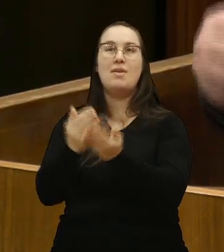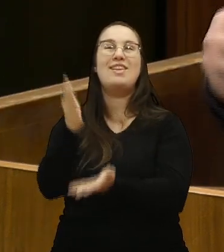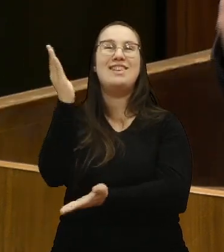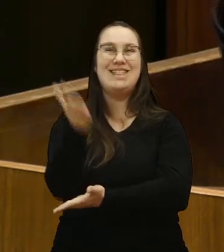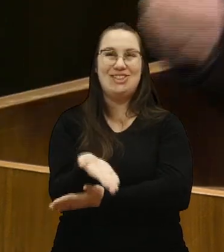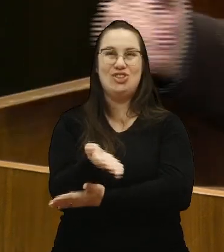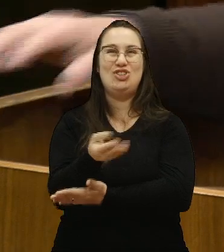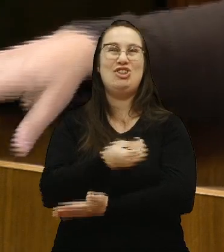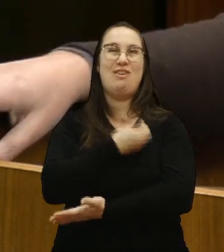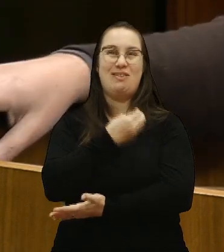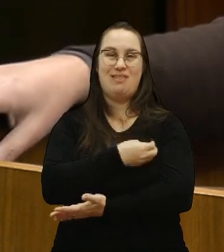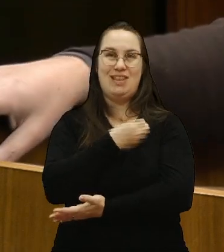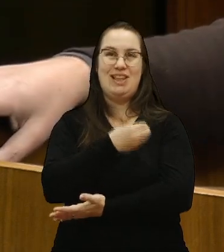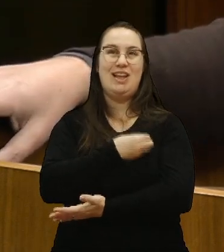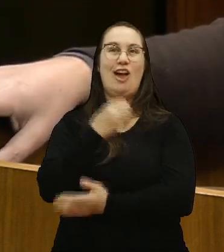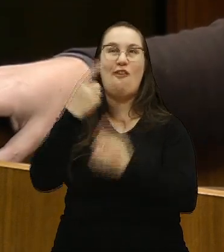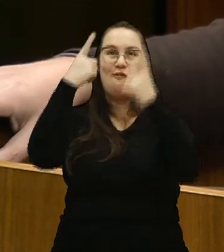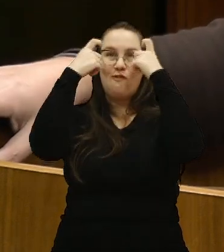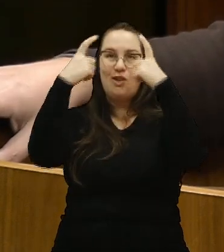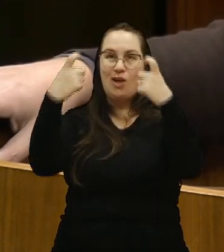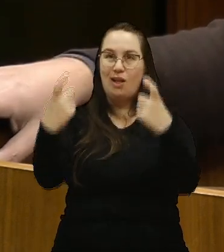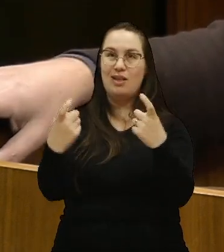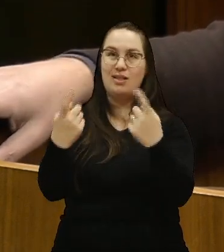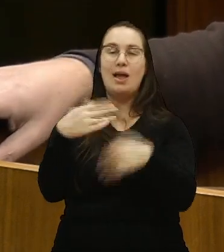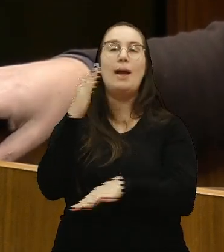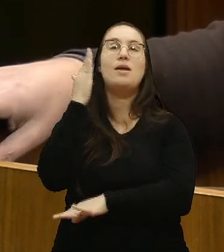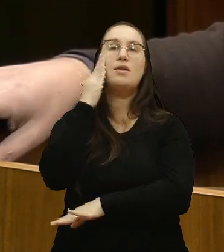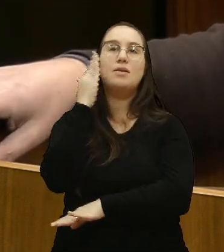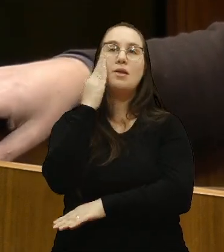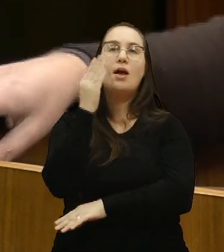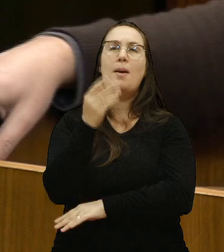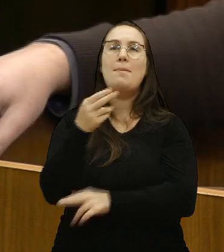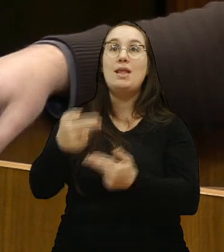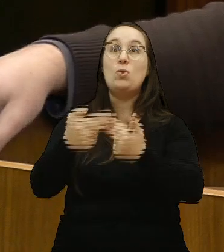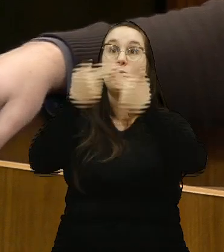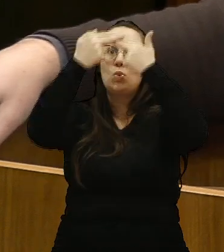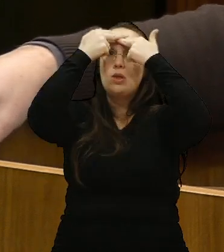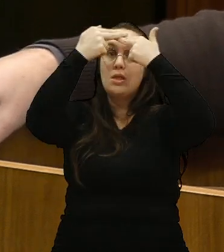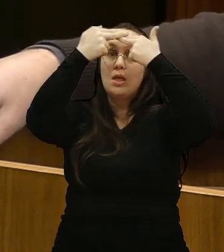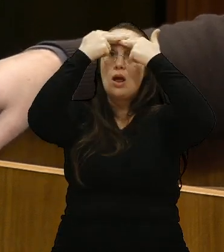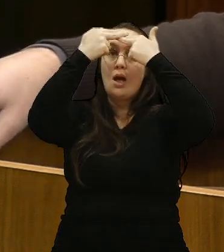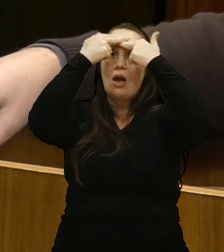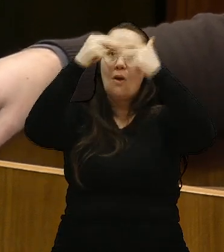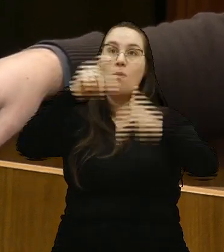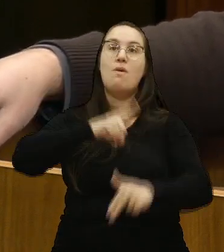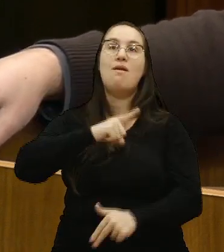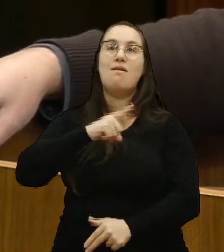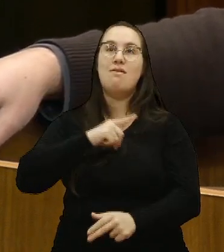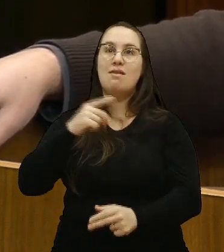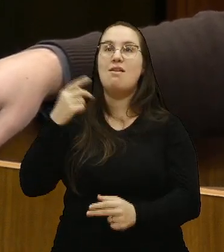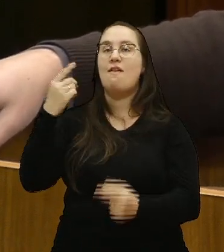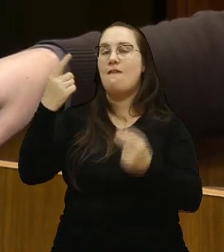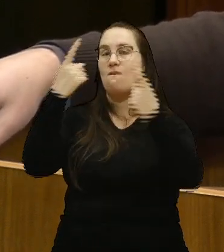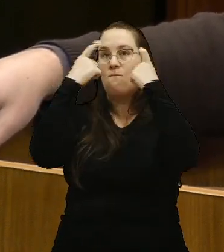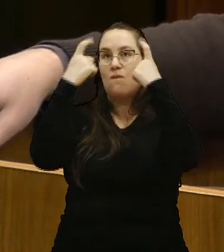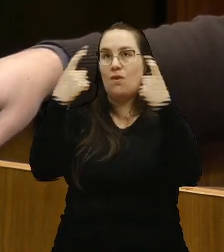por esse tipo de violência, sabe muito bem os traumas que essas violências e